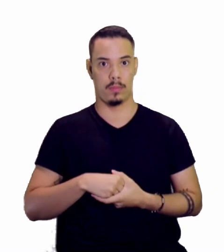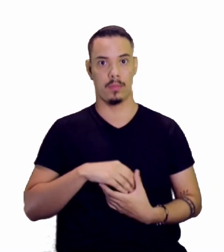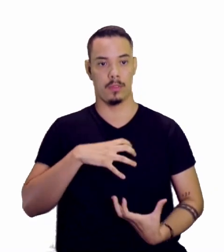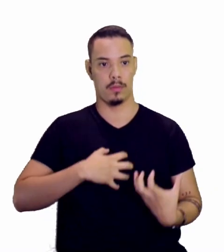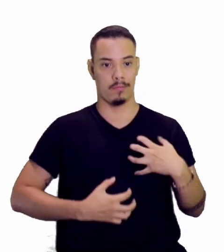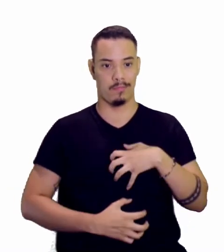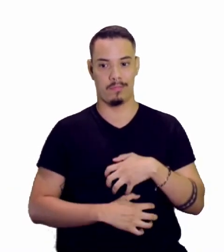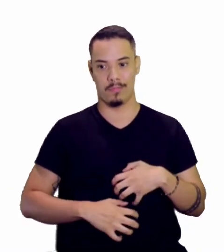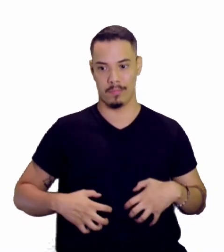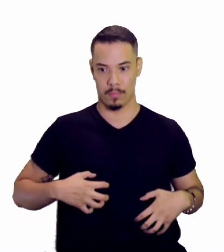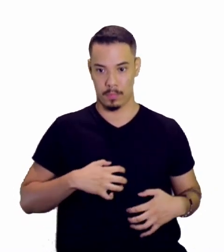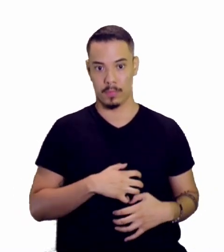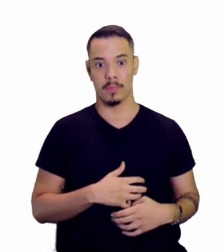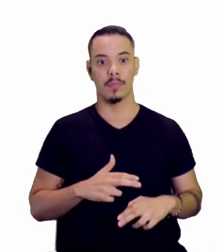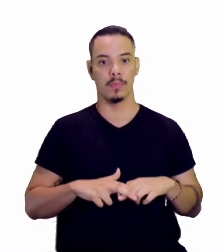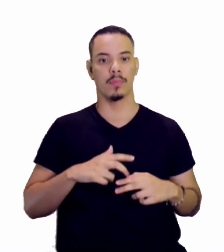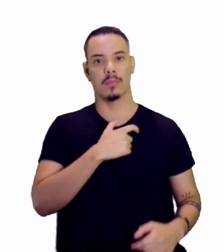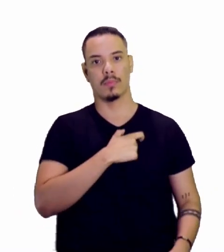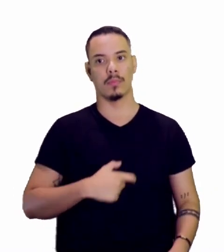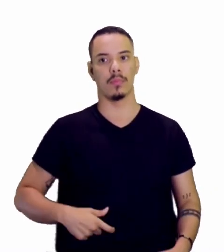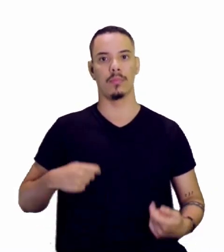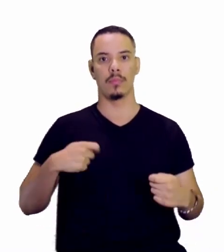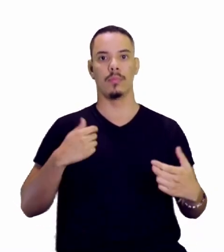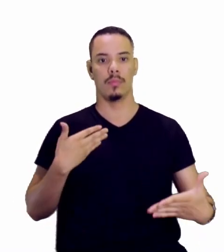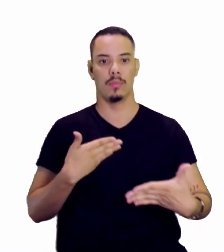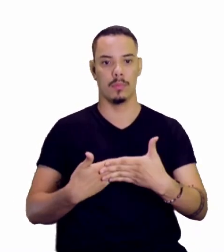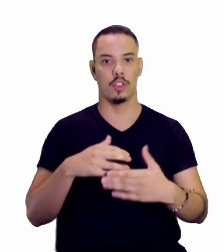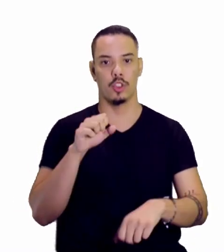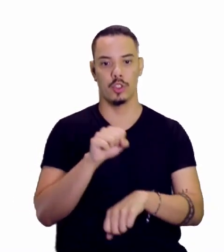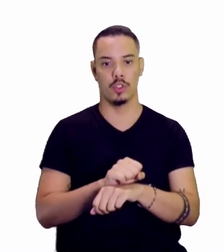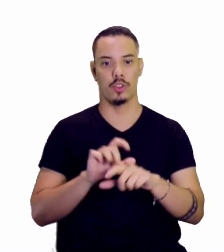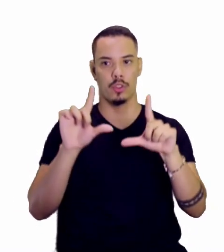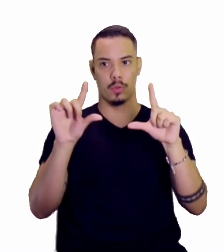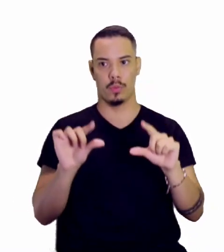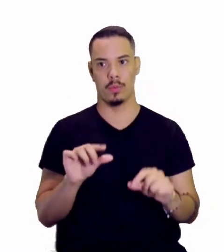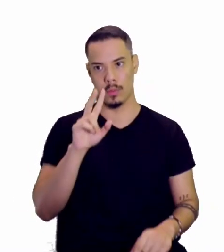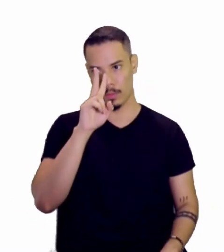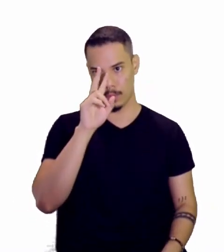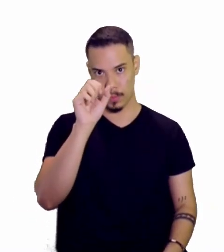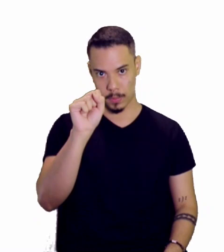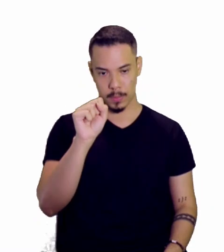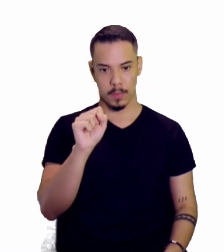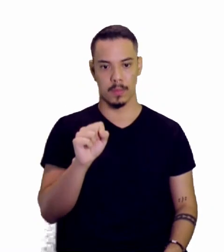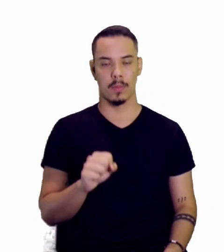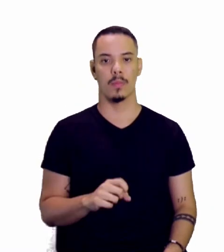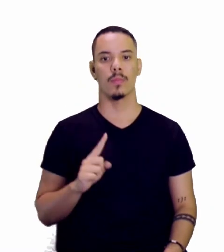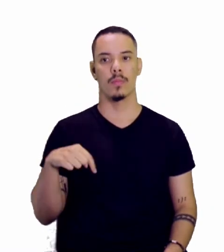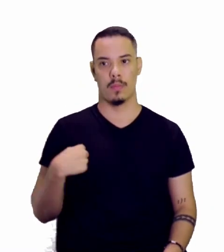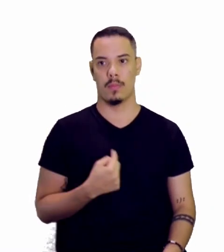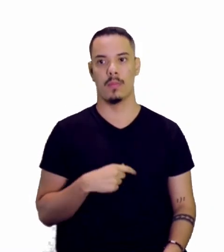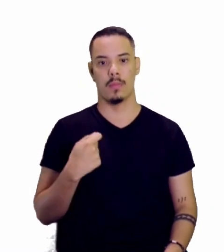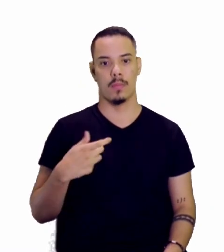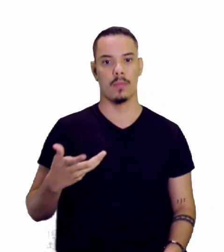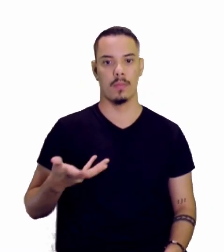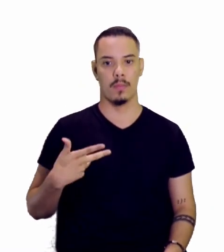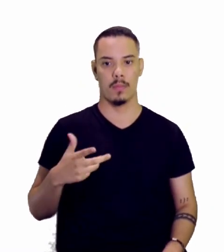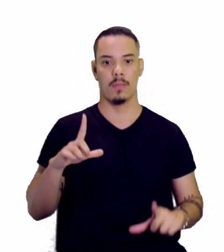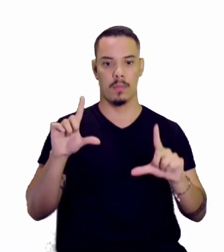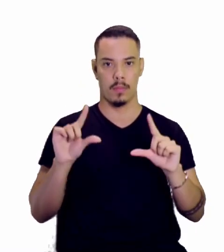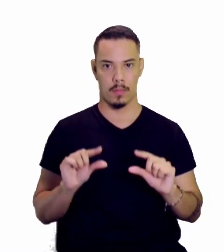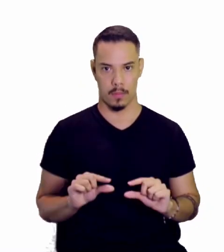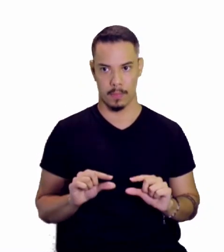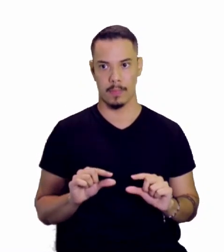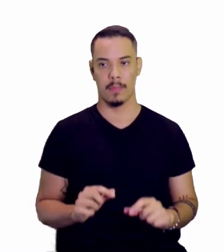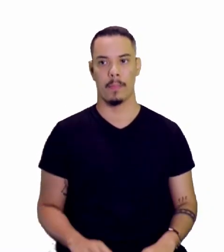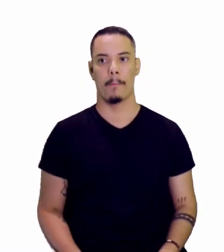né? Exatamente. Então, o cinto aí tem que diminuir essa força de aplicação, né? Nós vamos aplicar. A gente precisa de uma aceleração menor, então, para isso, né?